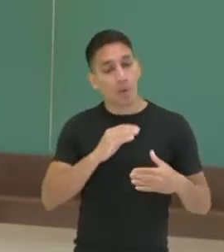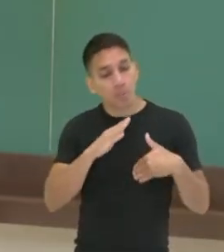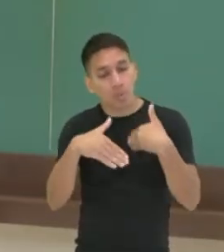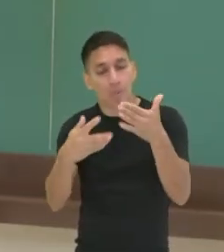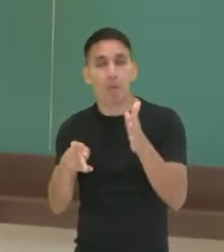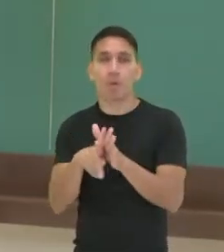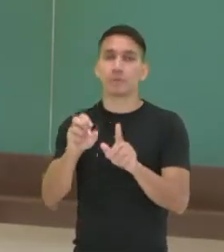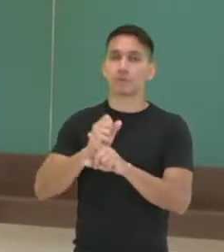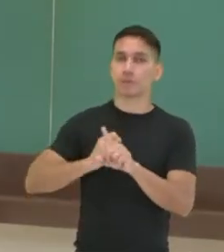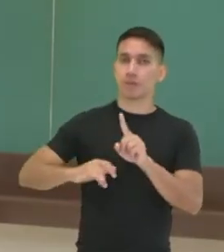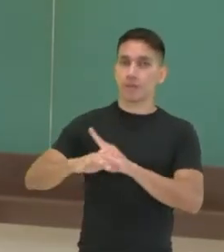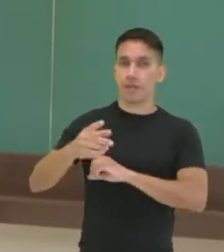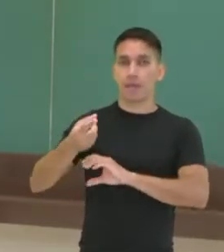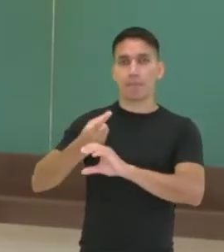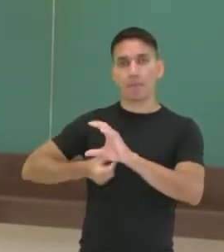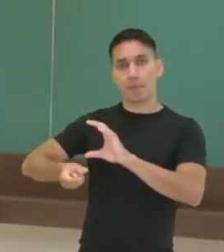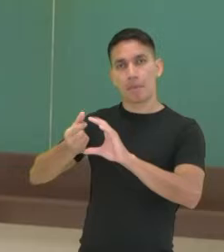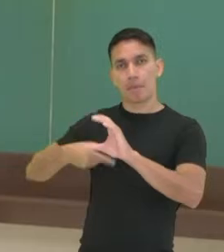sociedade capitalista.